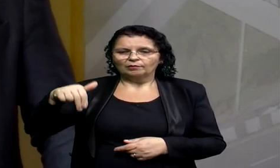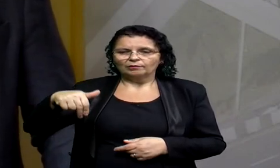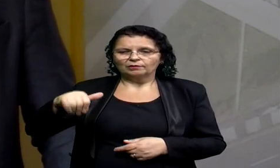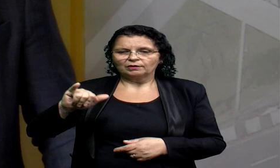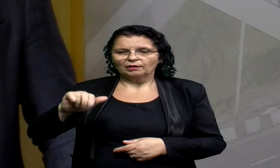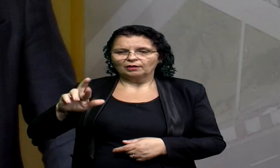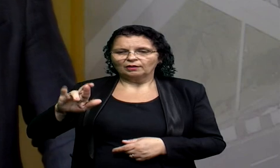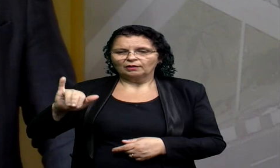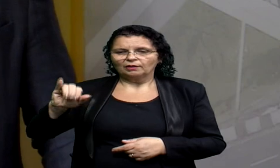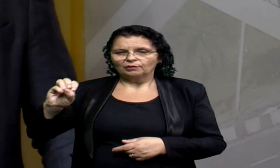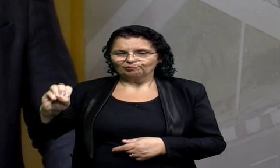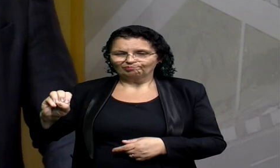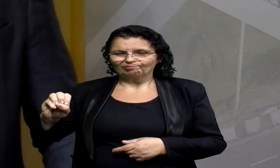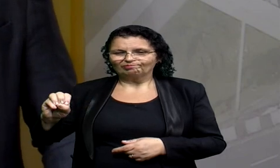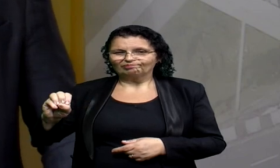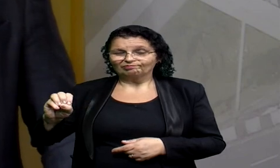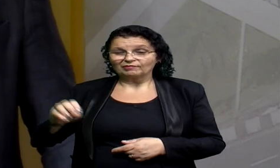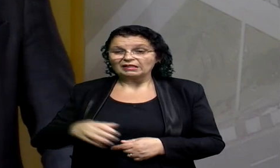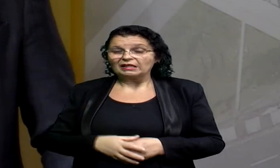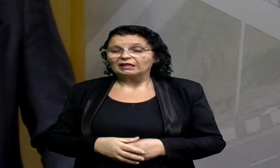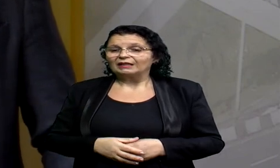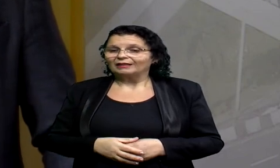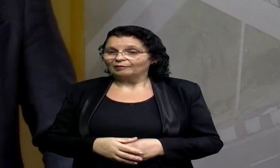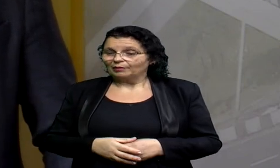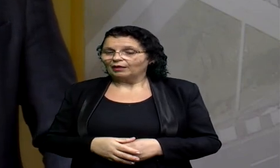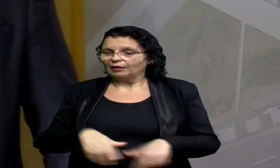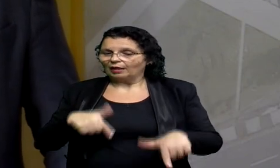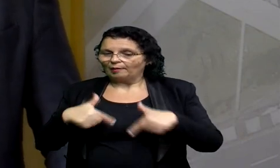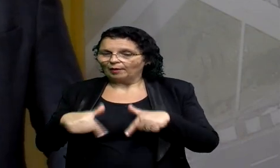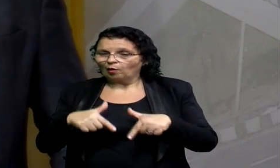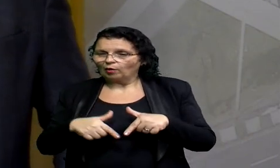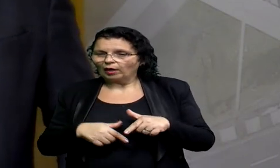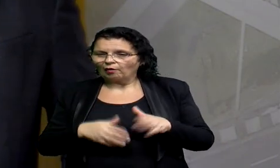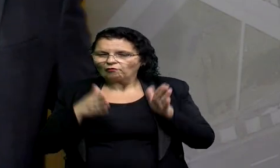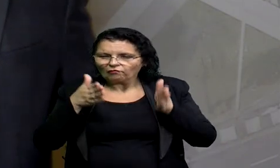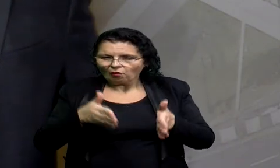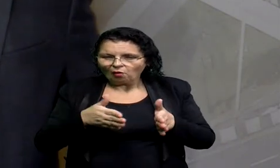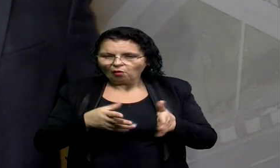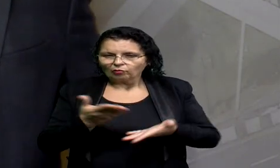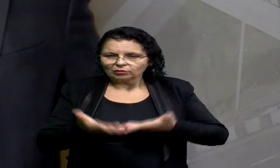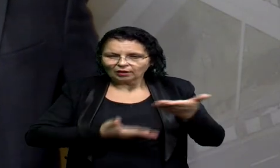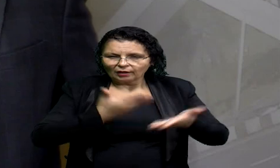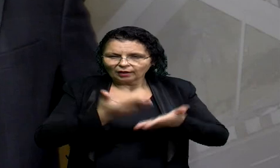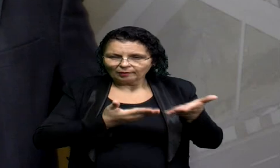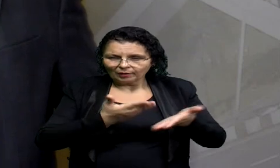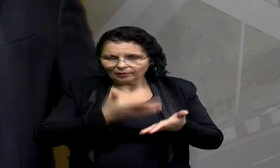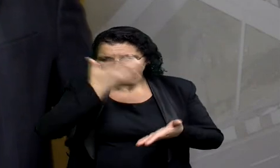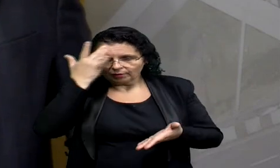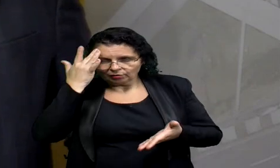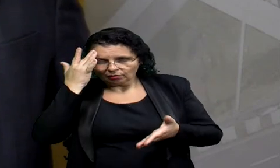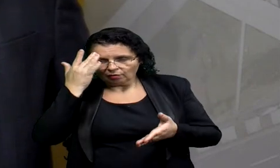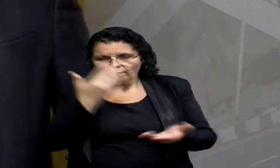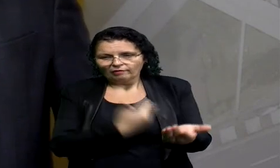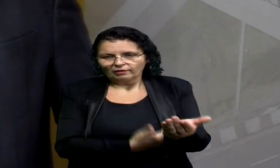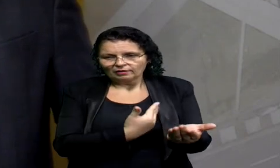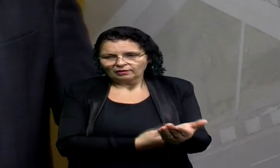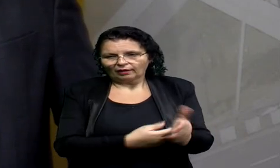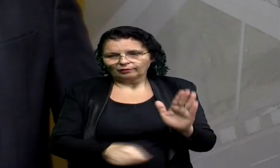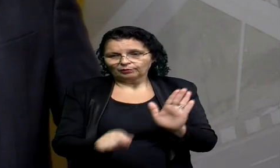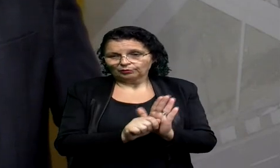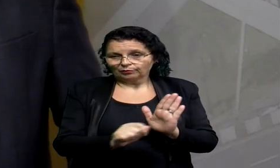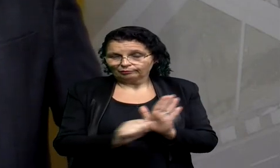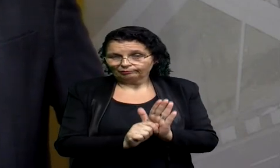químicos um trabalho sofrido trabalho que é feito com muito amor e que ele